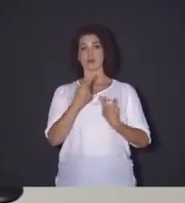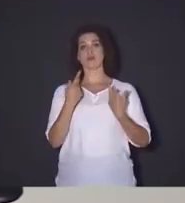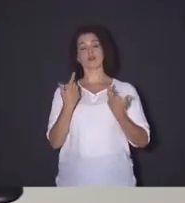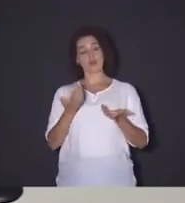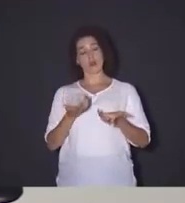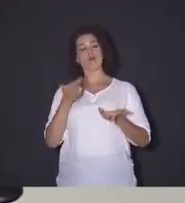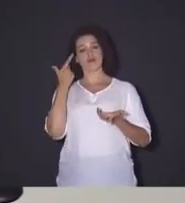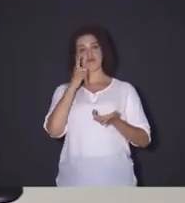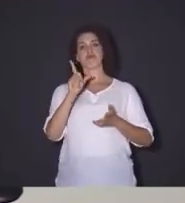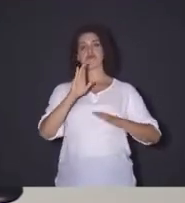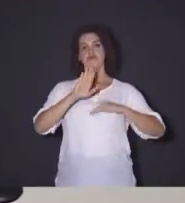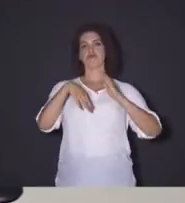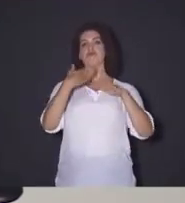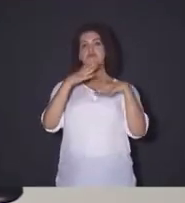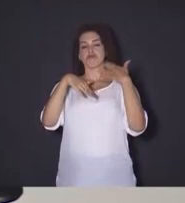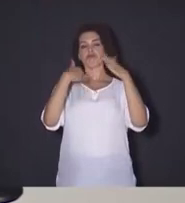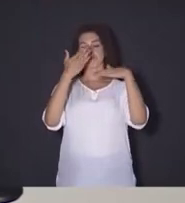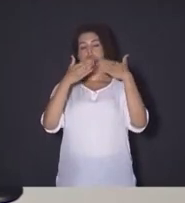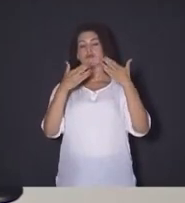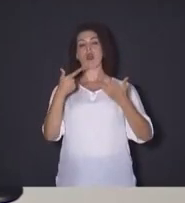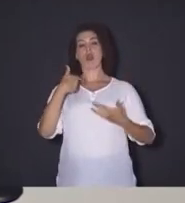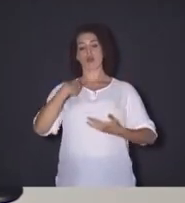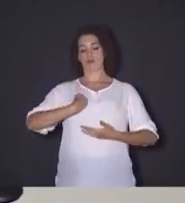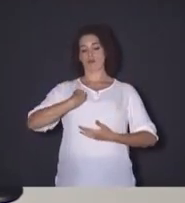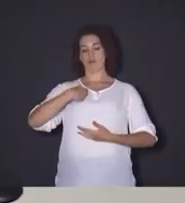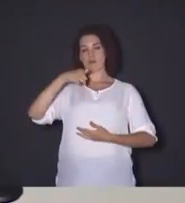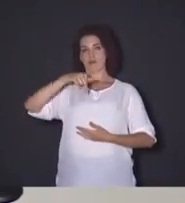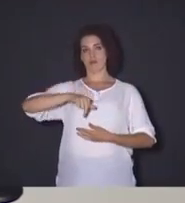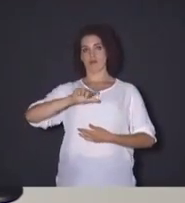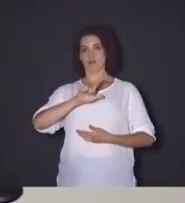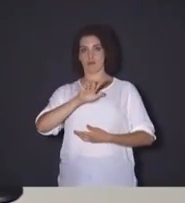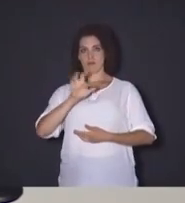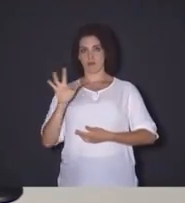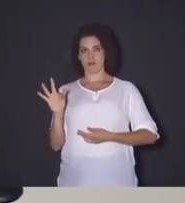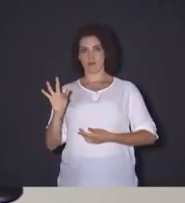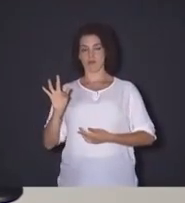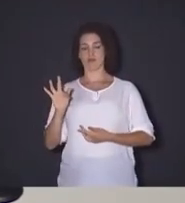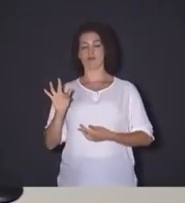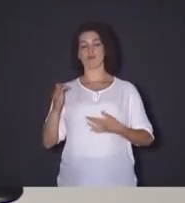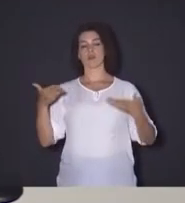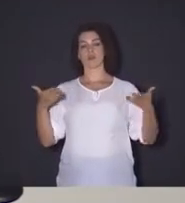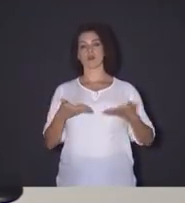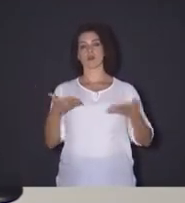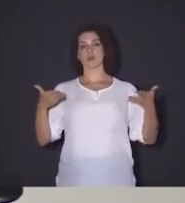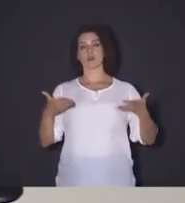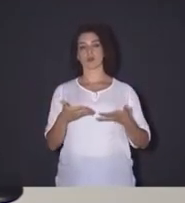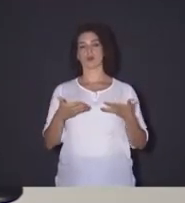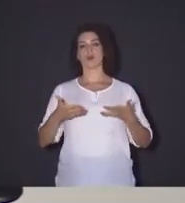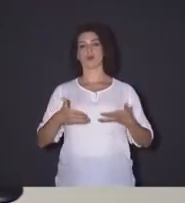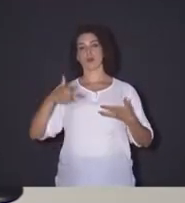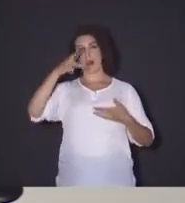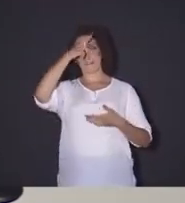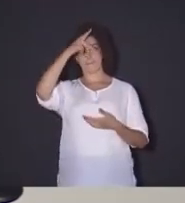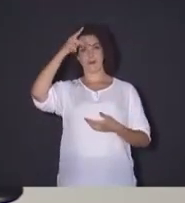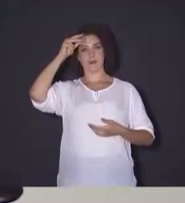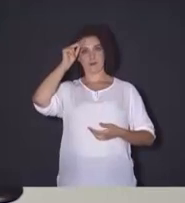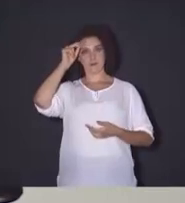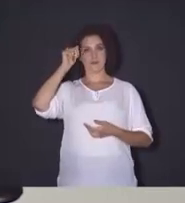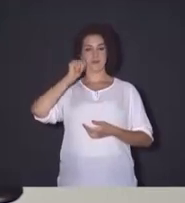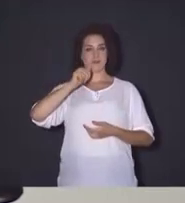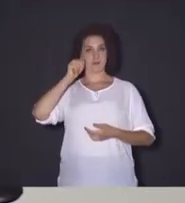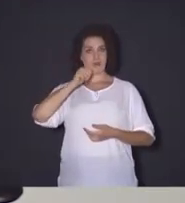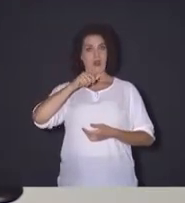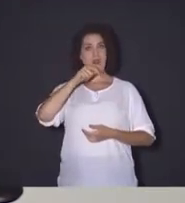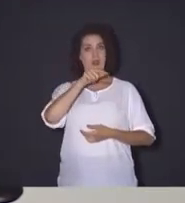nesse sentido né estou aqui em lauro de freitas e hoje a gestora né a prefeito daqui